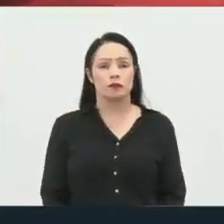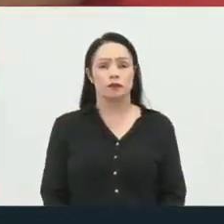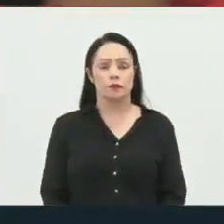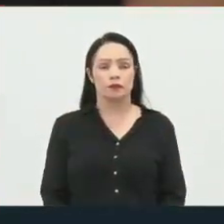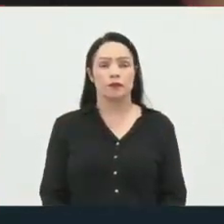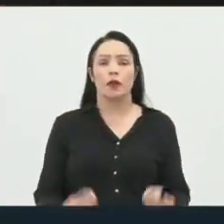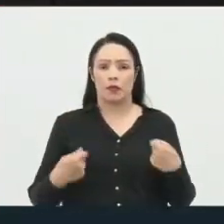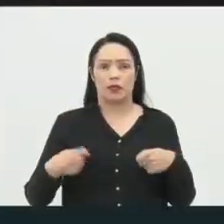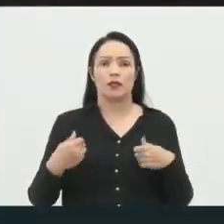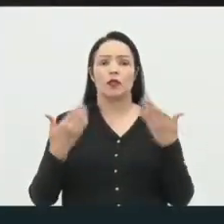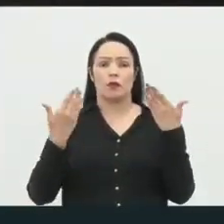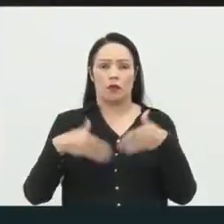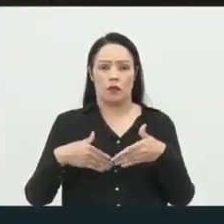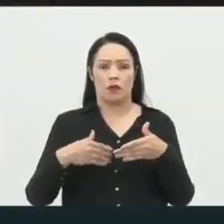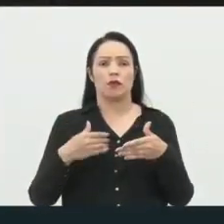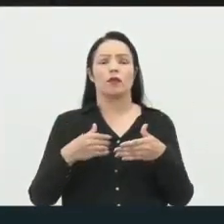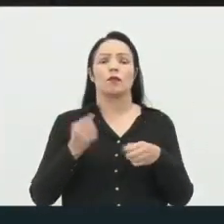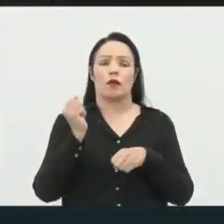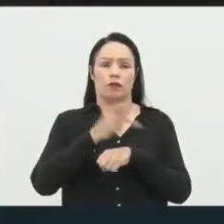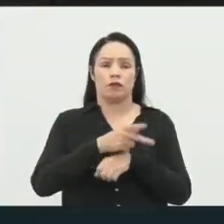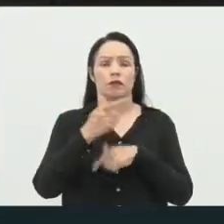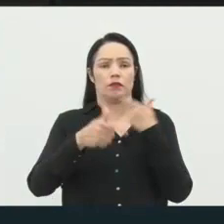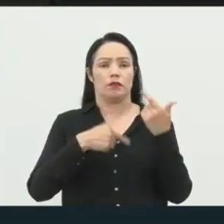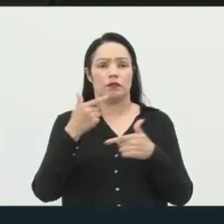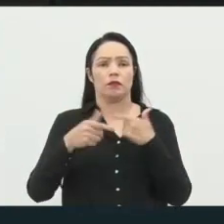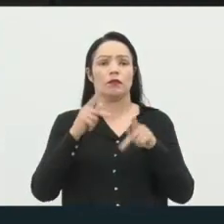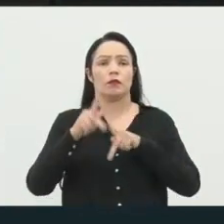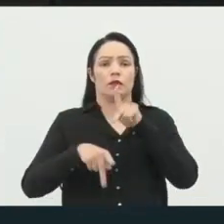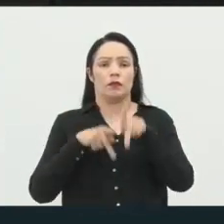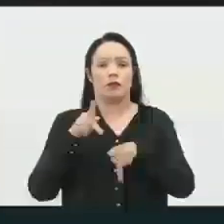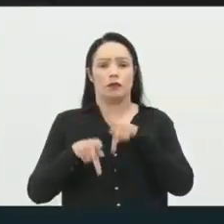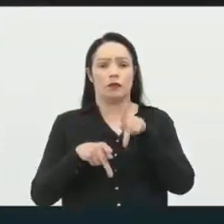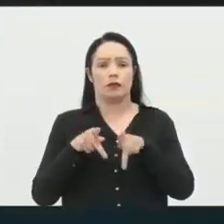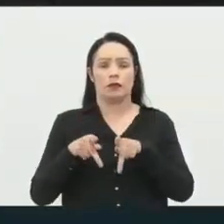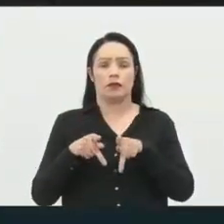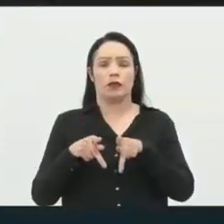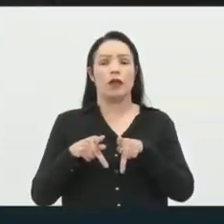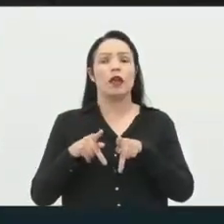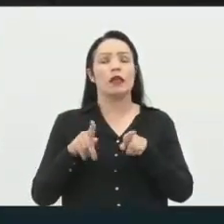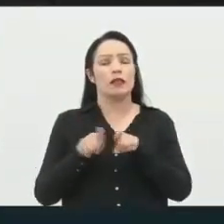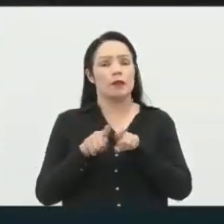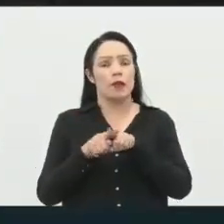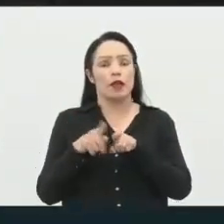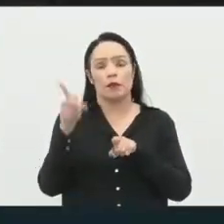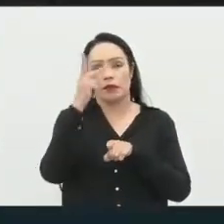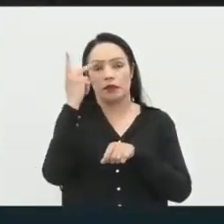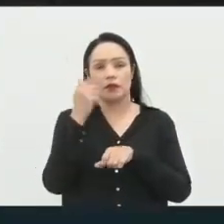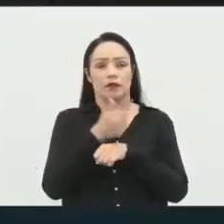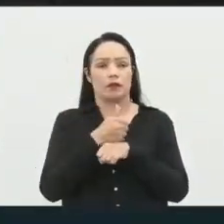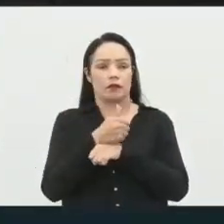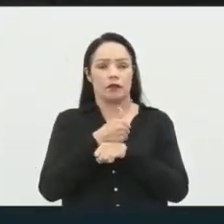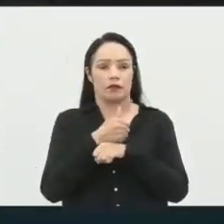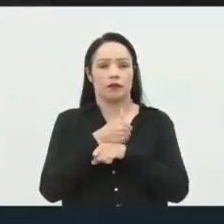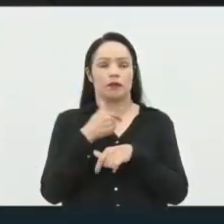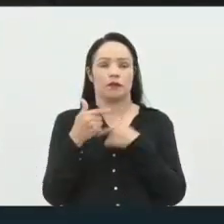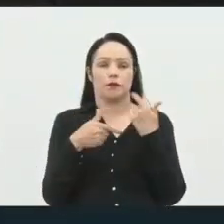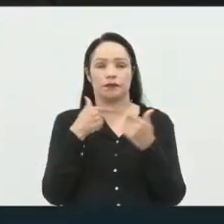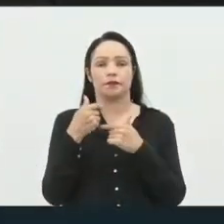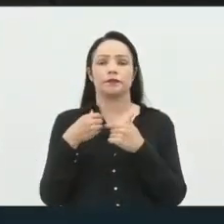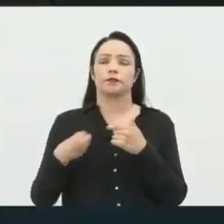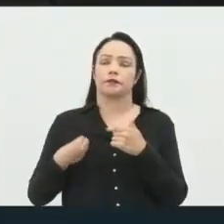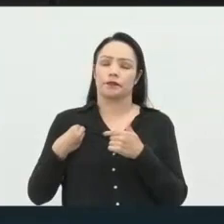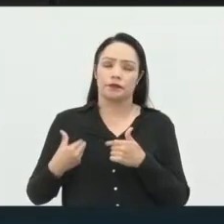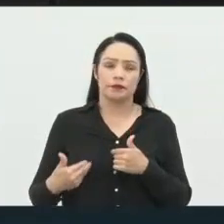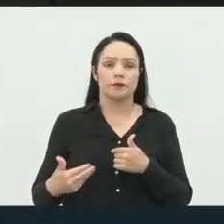recursos públicos para que os nossos servidores possam ter um plano de carreira para que os nossos servidores eles possam